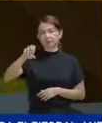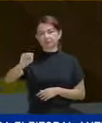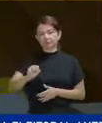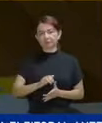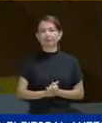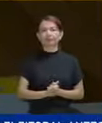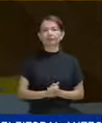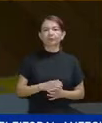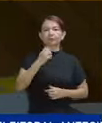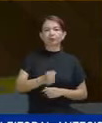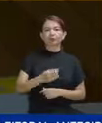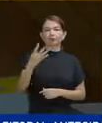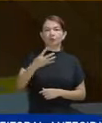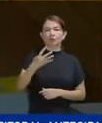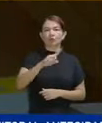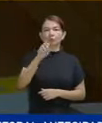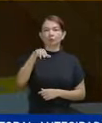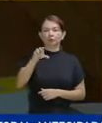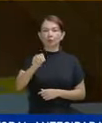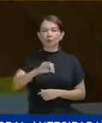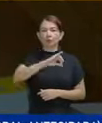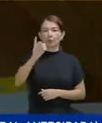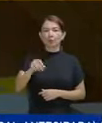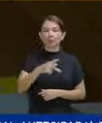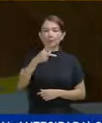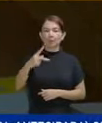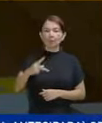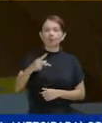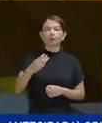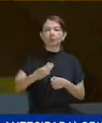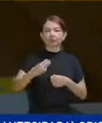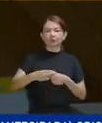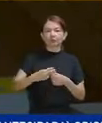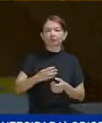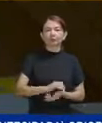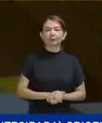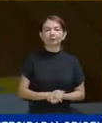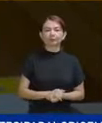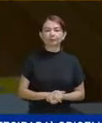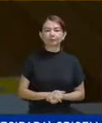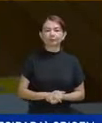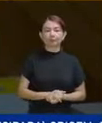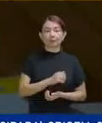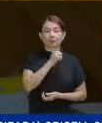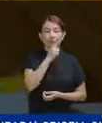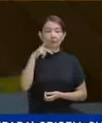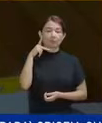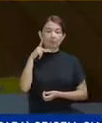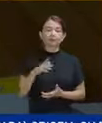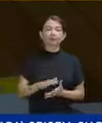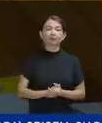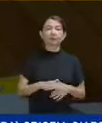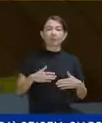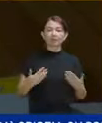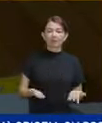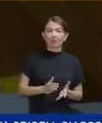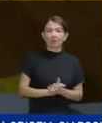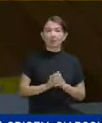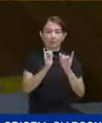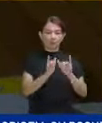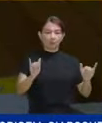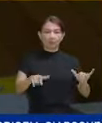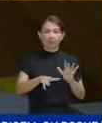juiz da 4ª Zona Eleitoral de Oiapoque, Amapá, que julgou improcedente a representação por